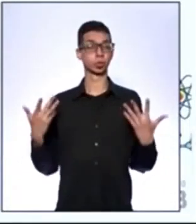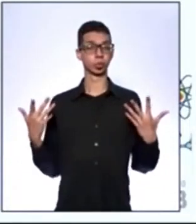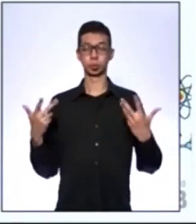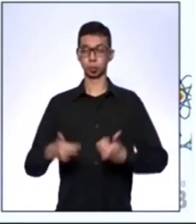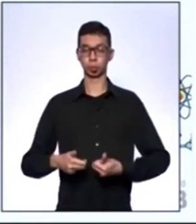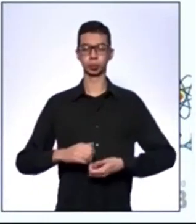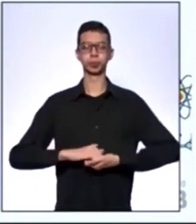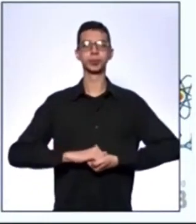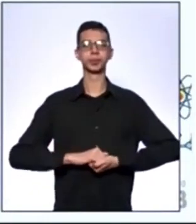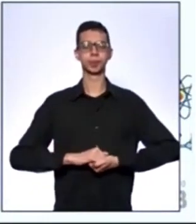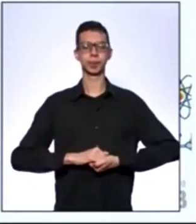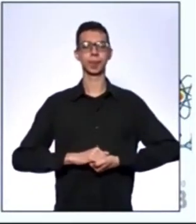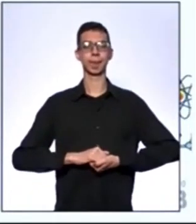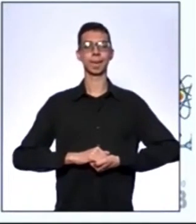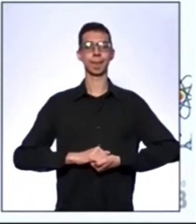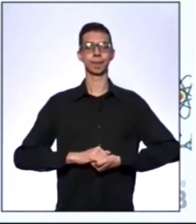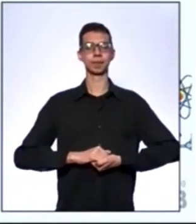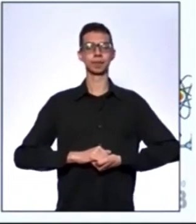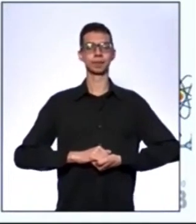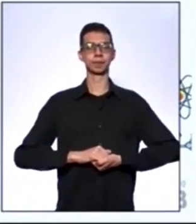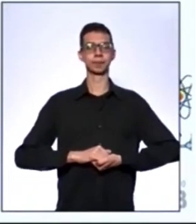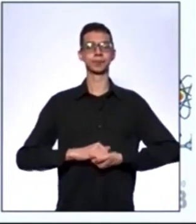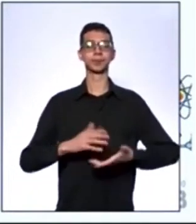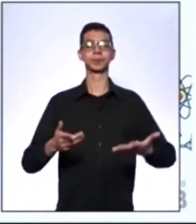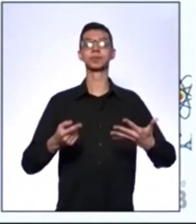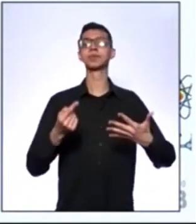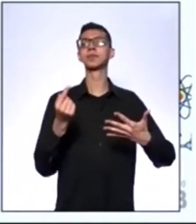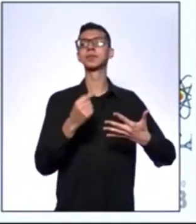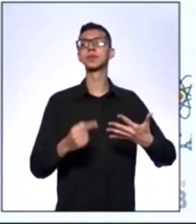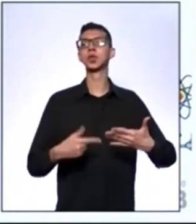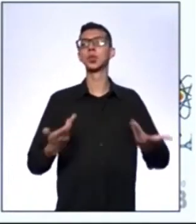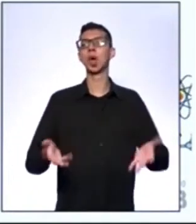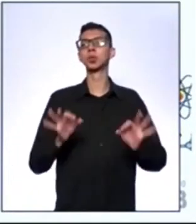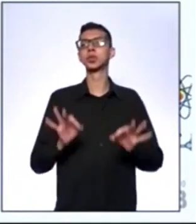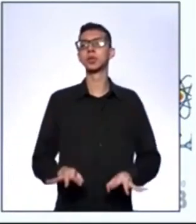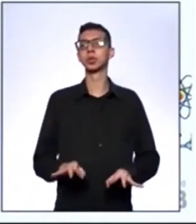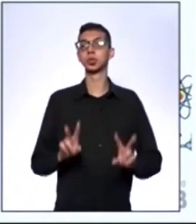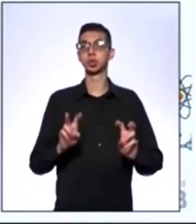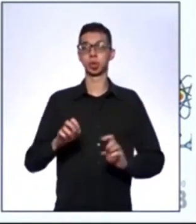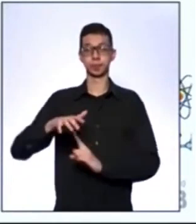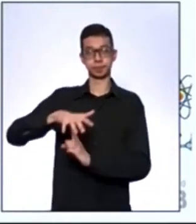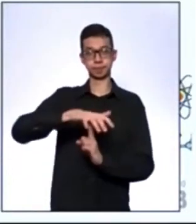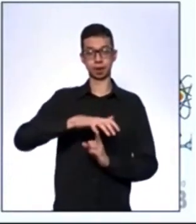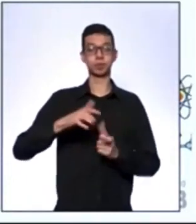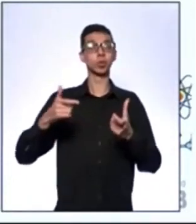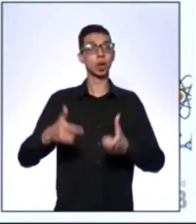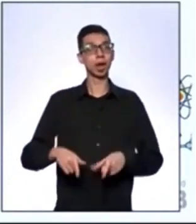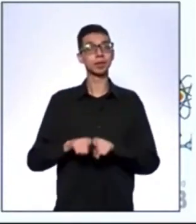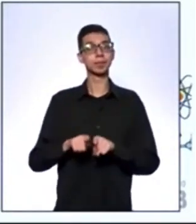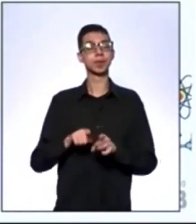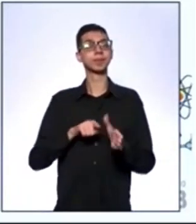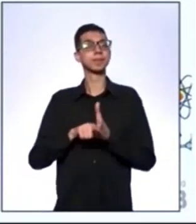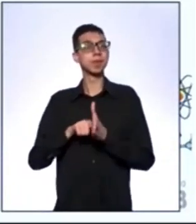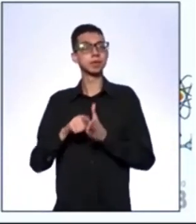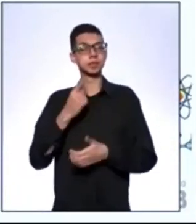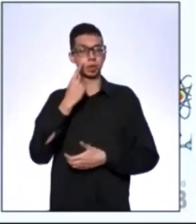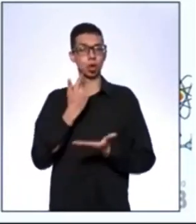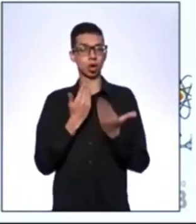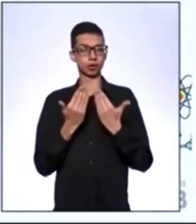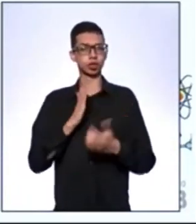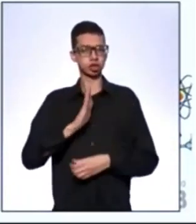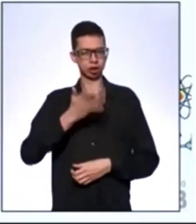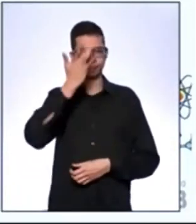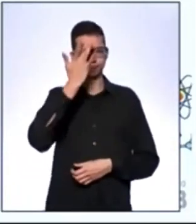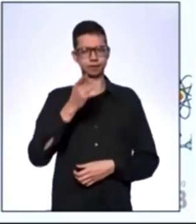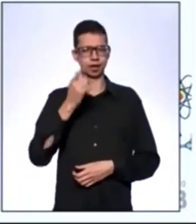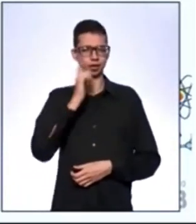reforça a cenário alternativa correta sobre esse parque e as pesquisas realizadas por aquilo que a gente conversou aqui agora, acho que fica mais fácil,